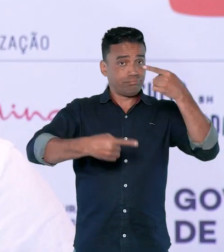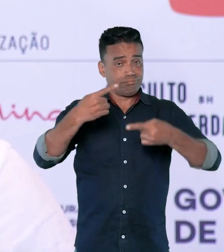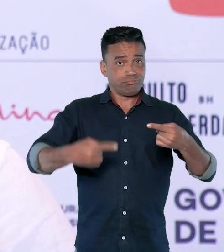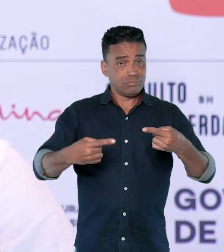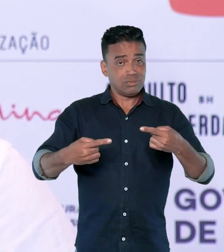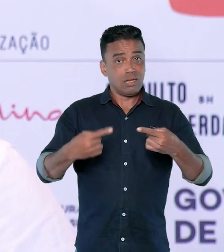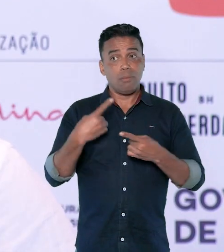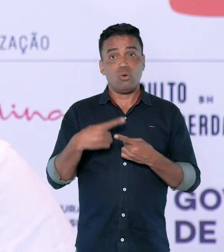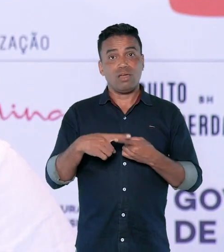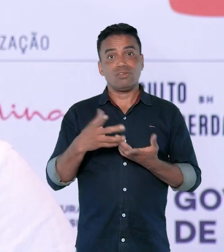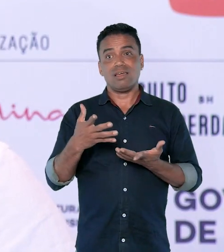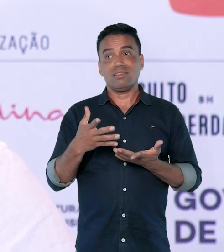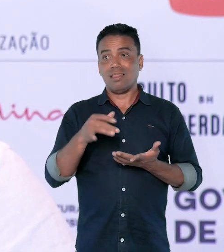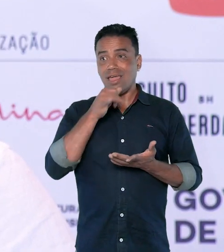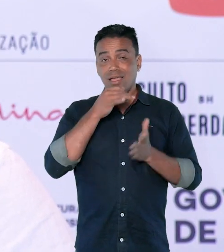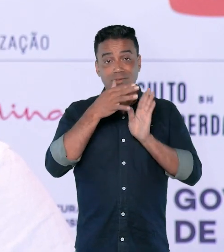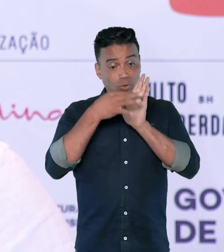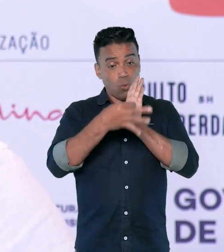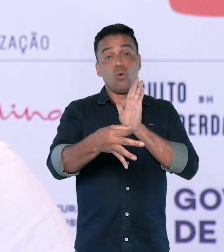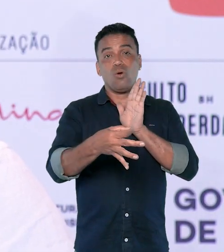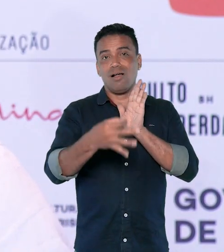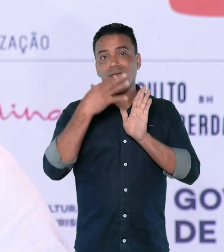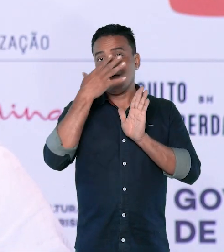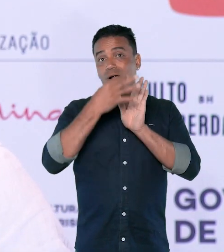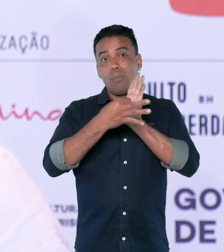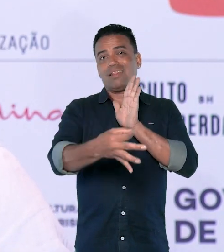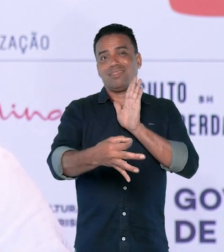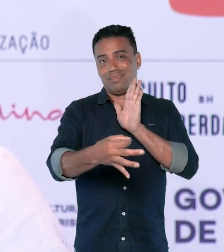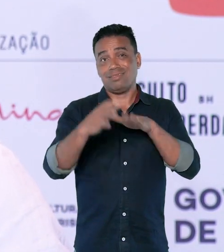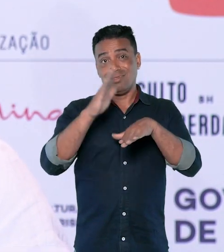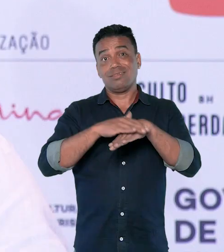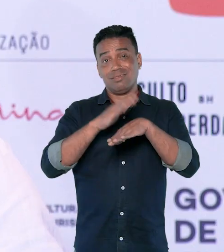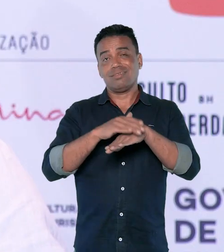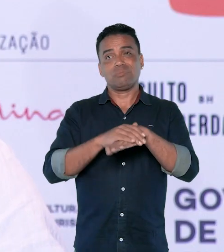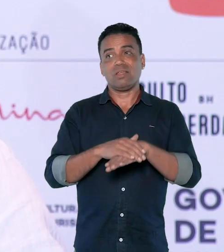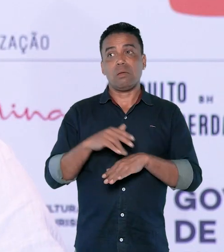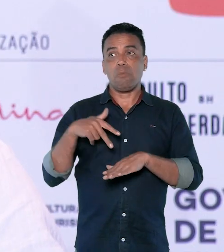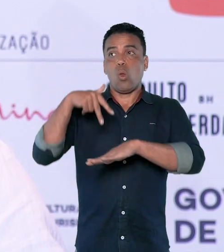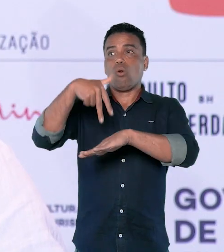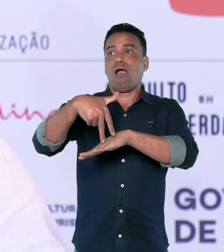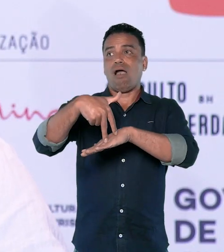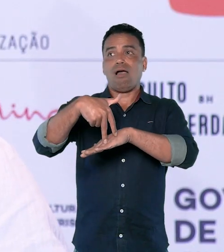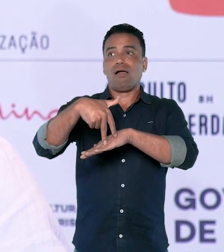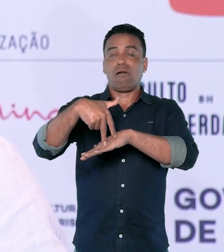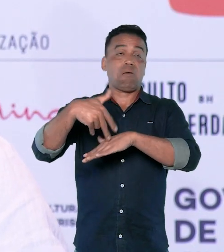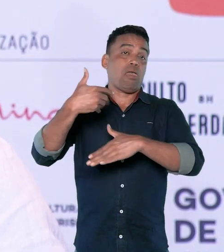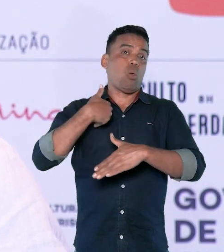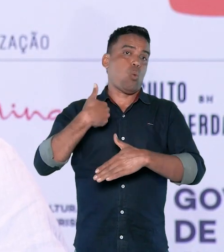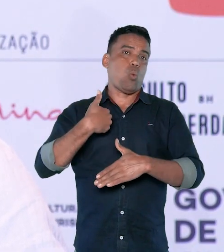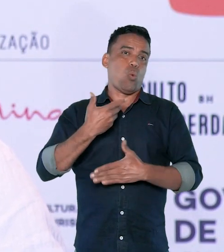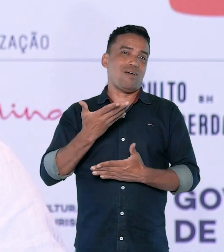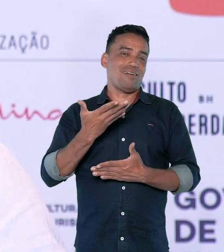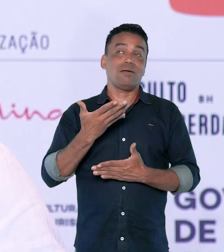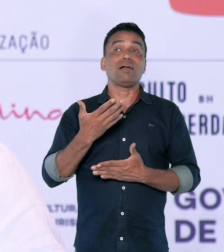porque você tem um senso crítico. Né? Por isso que você se coloca, né, não estou no meu lugar de fala. Mas é